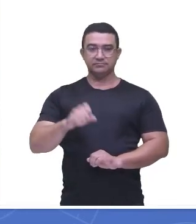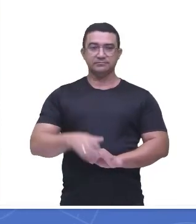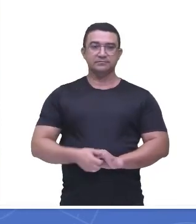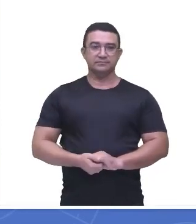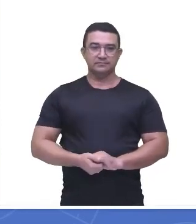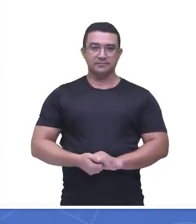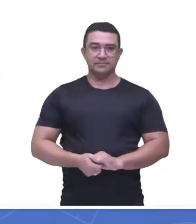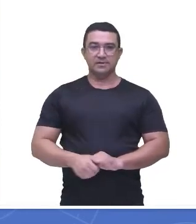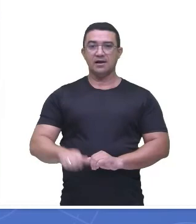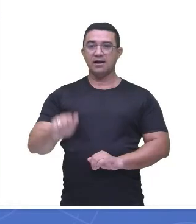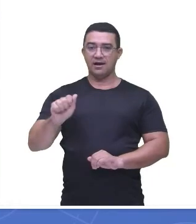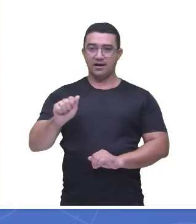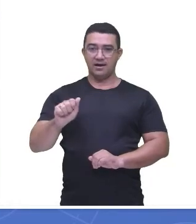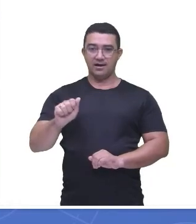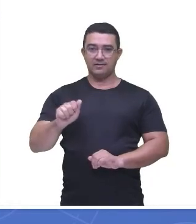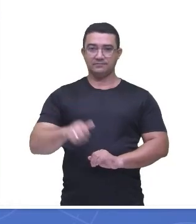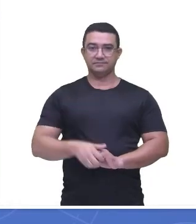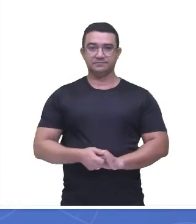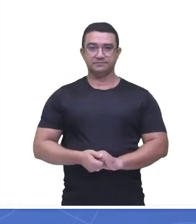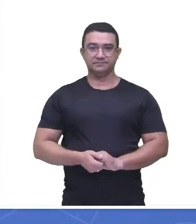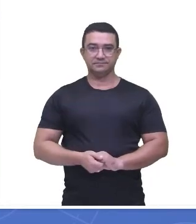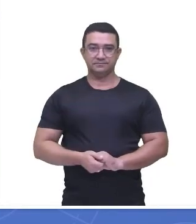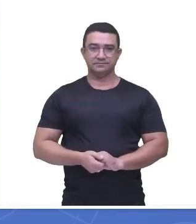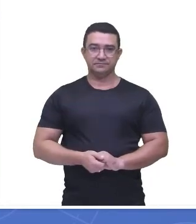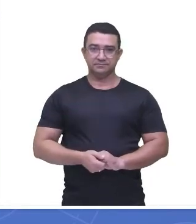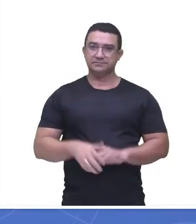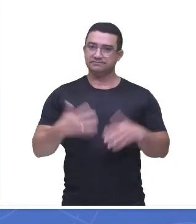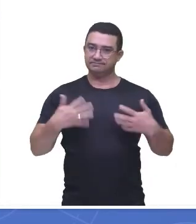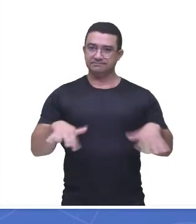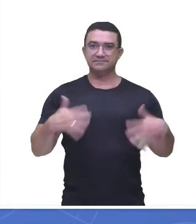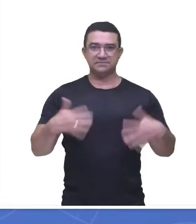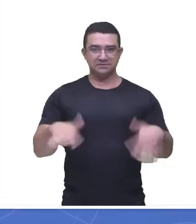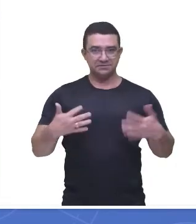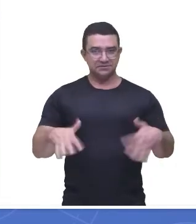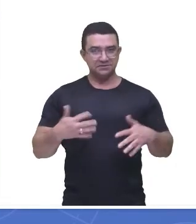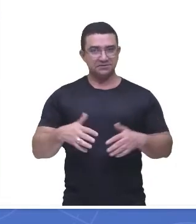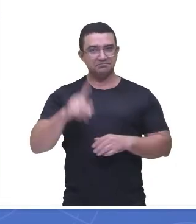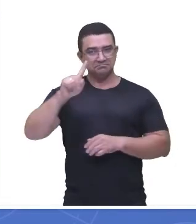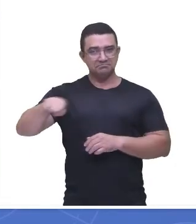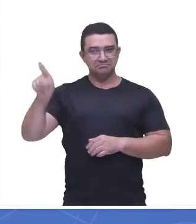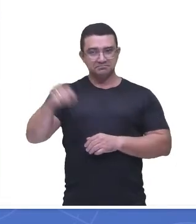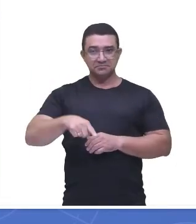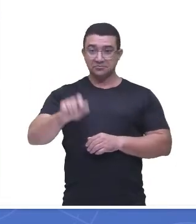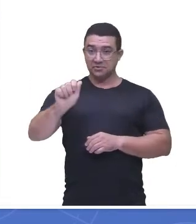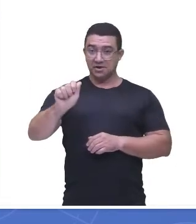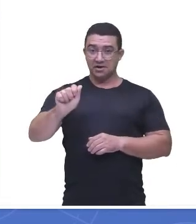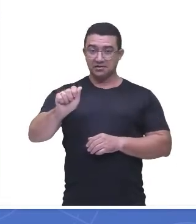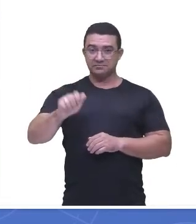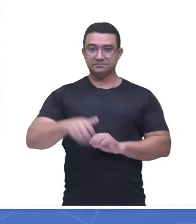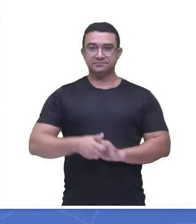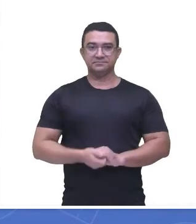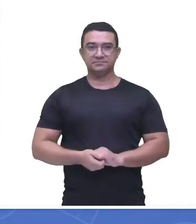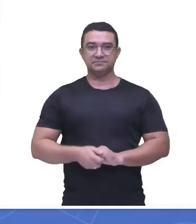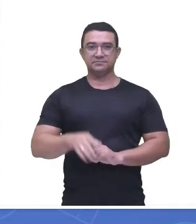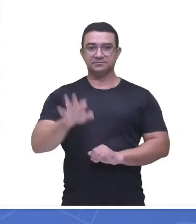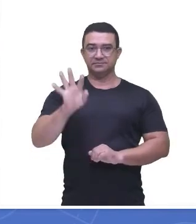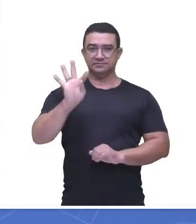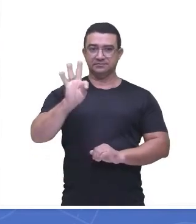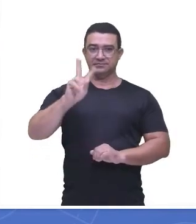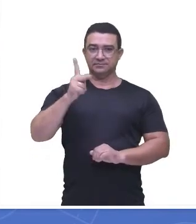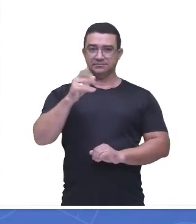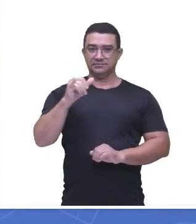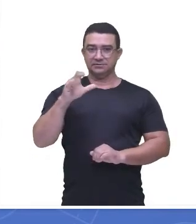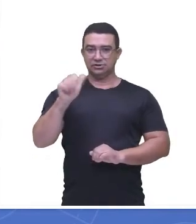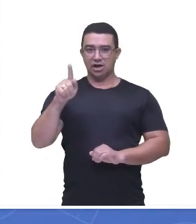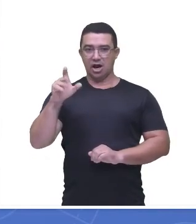Alice? Alternativa A. A maioria aqui está com a alternativa A. Será se todos estão corretos? O Tiago está dizendo que sim, que